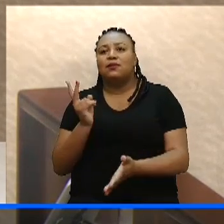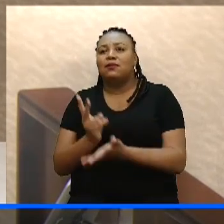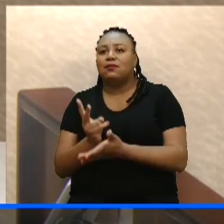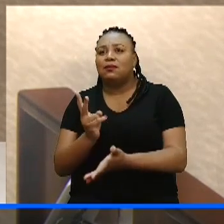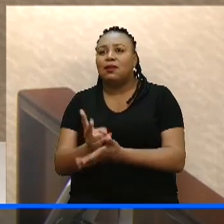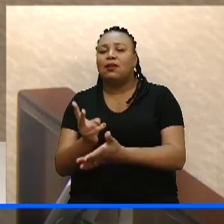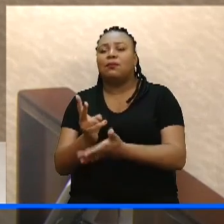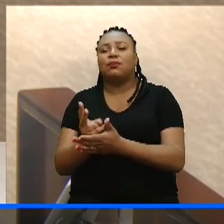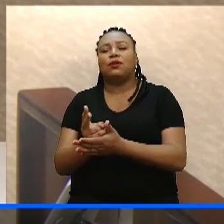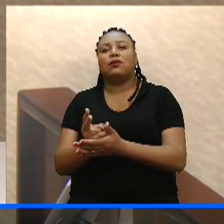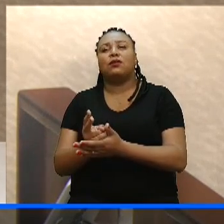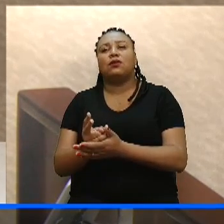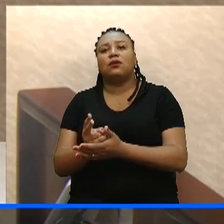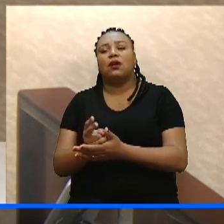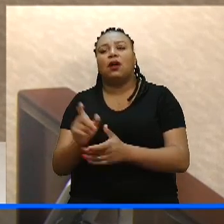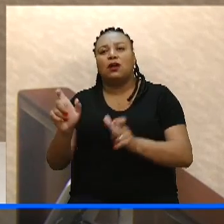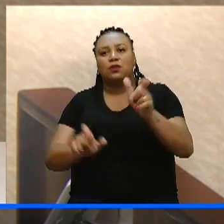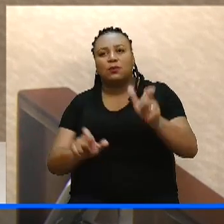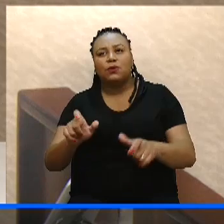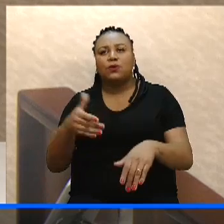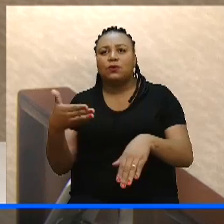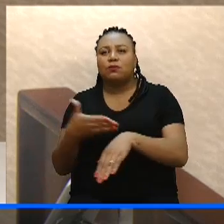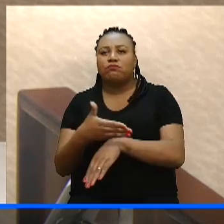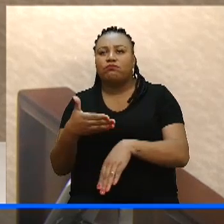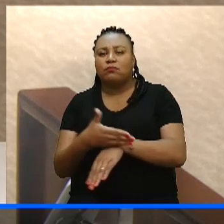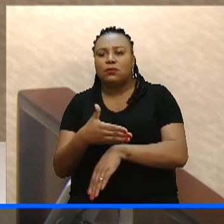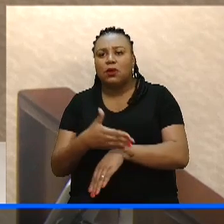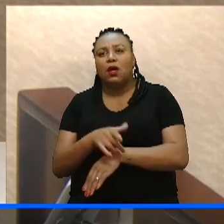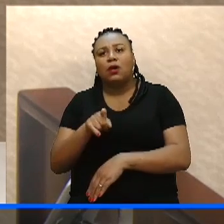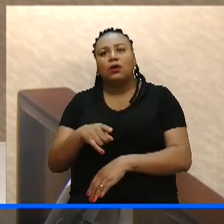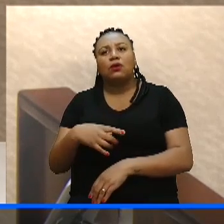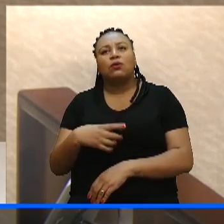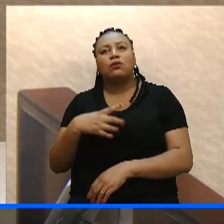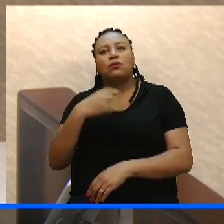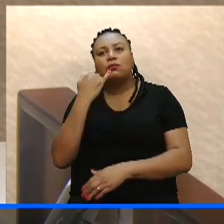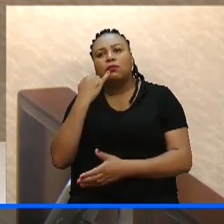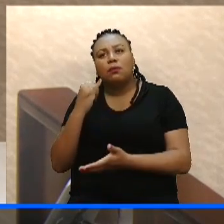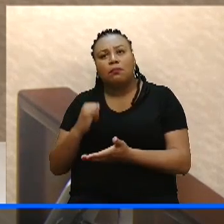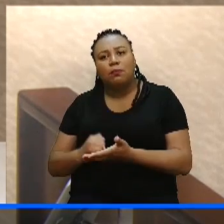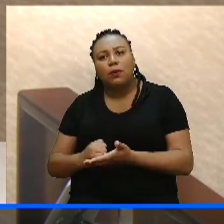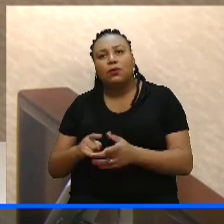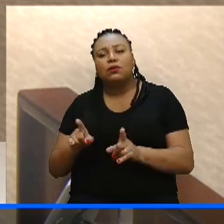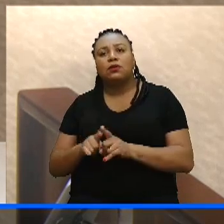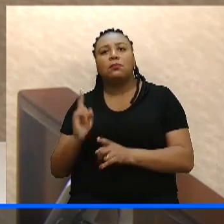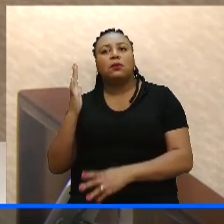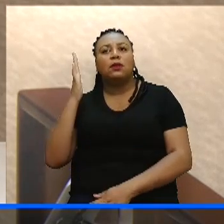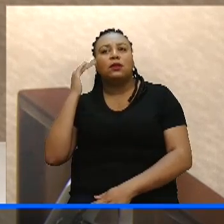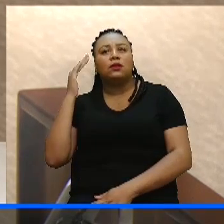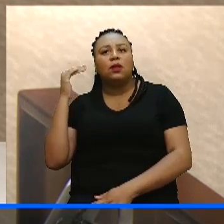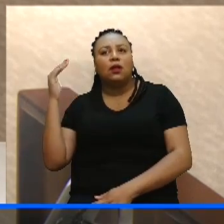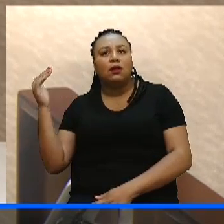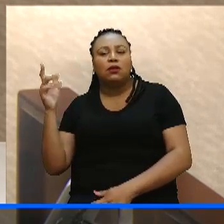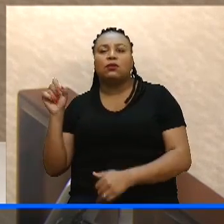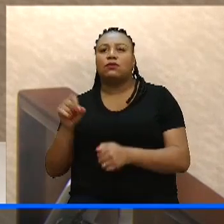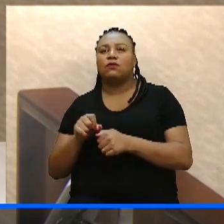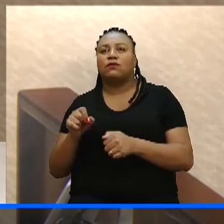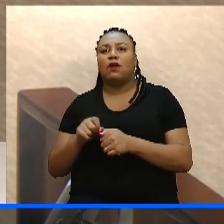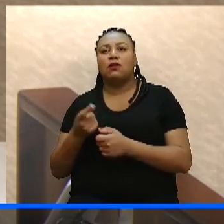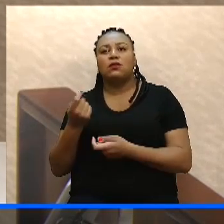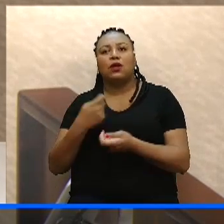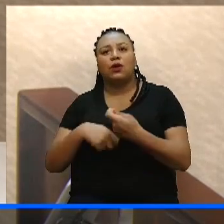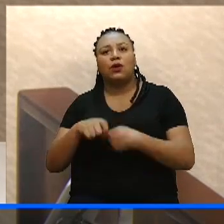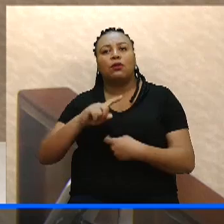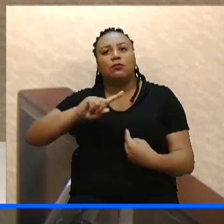permanecem os municípios aqueles que com seus impostos e com seus talentos fazem a economia